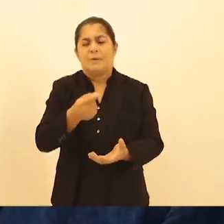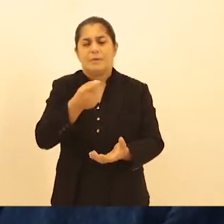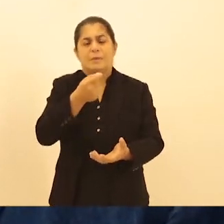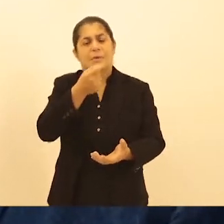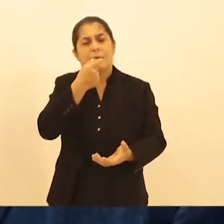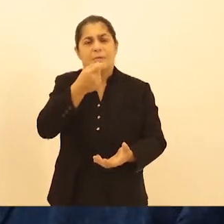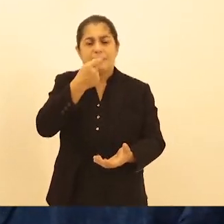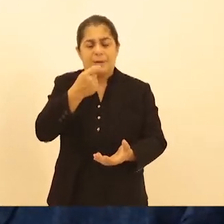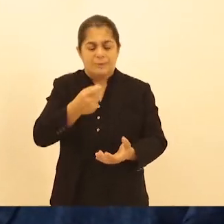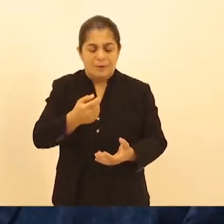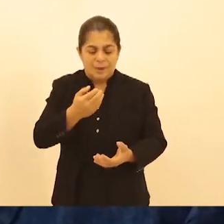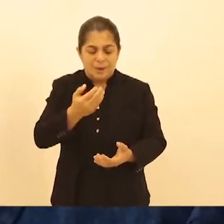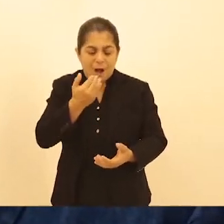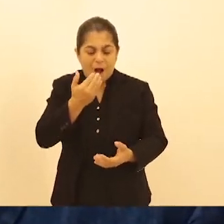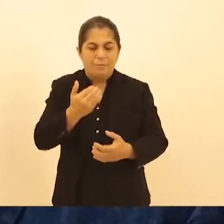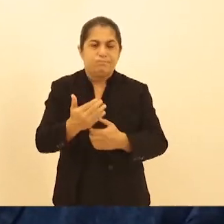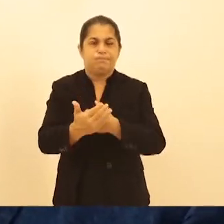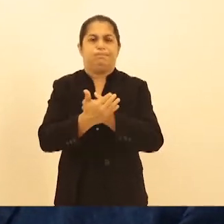medicamentos